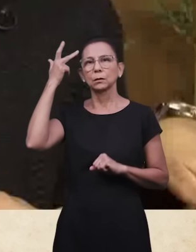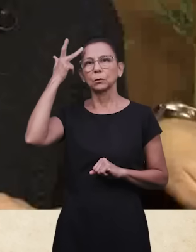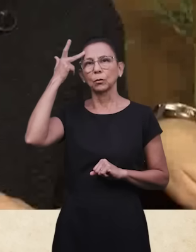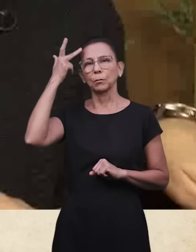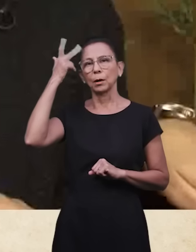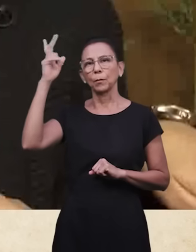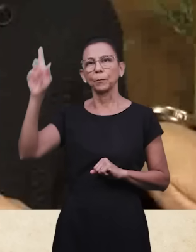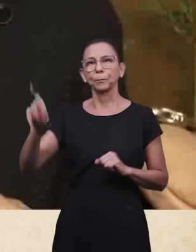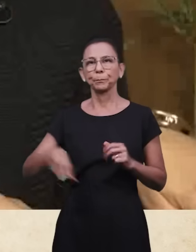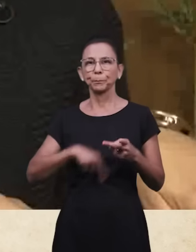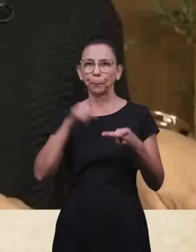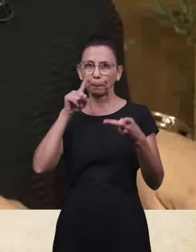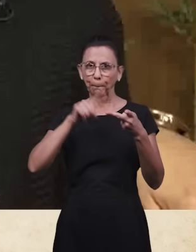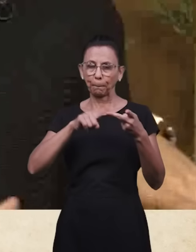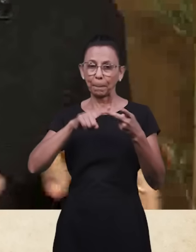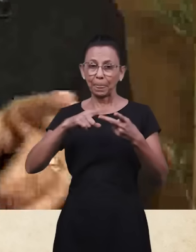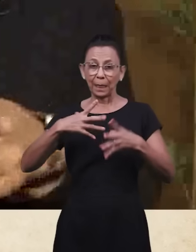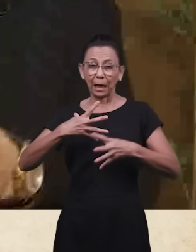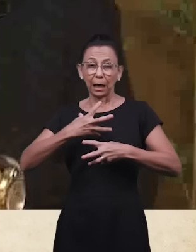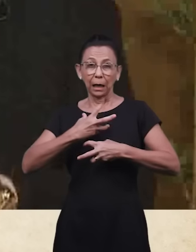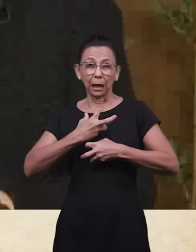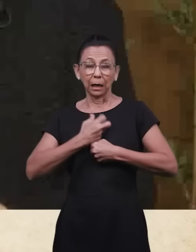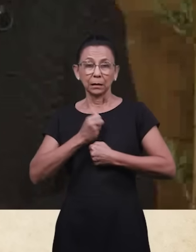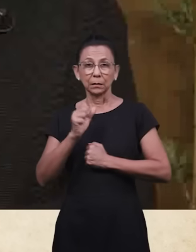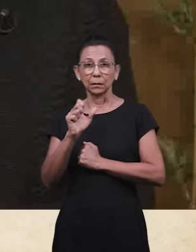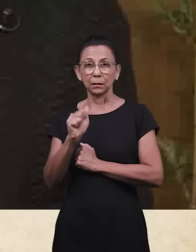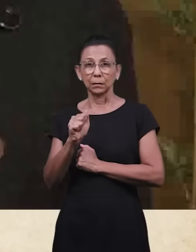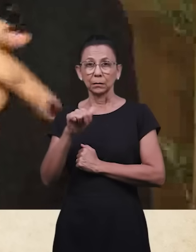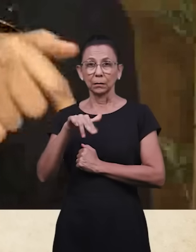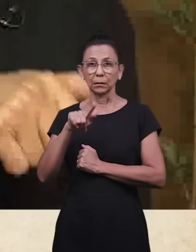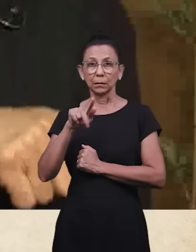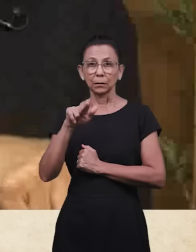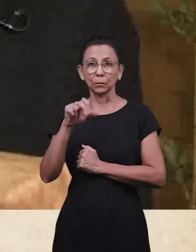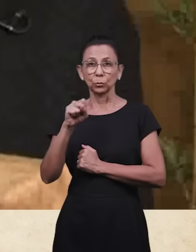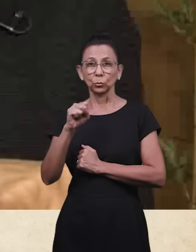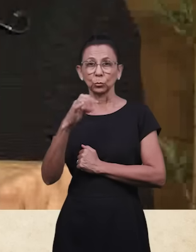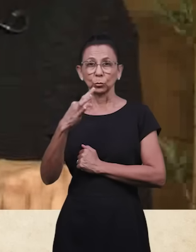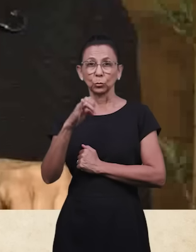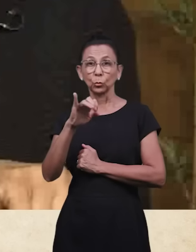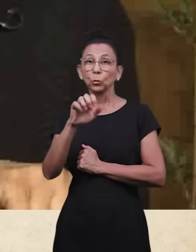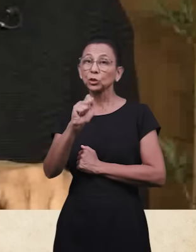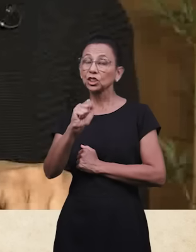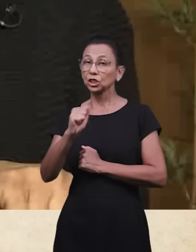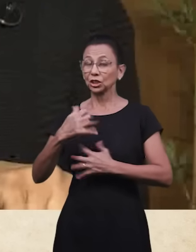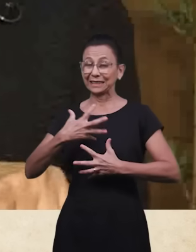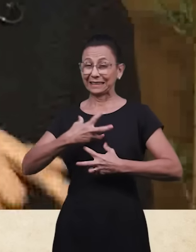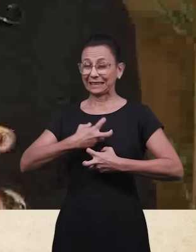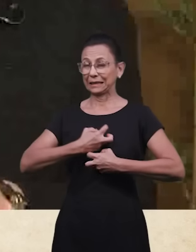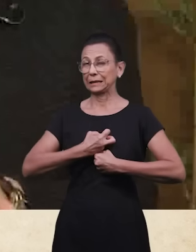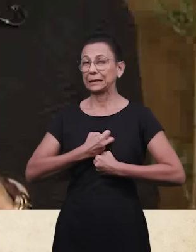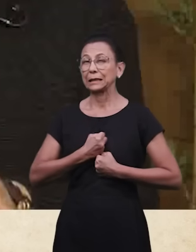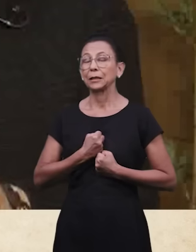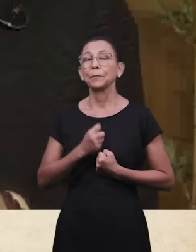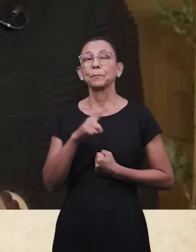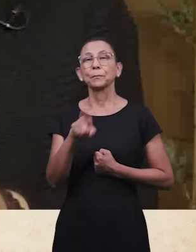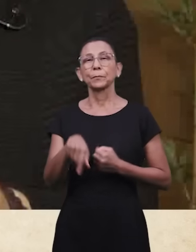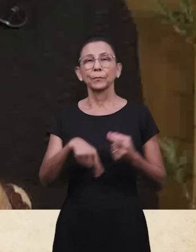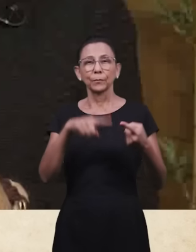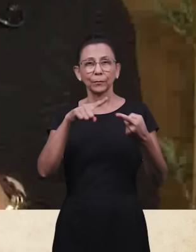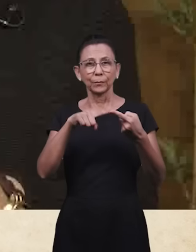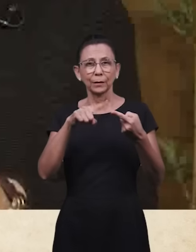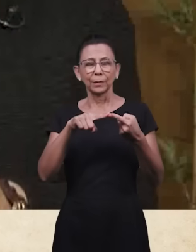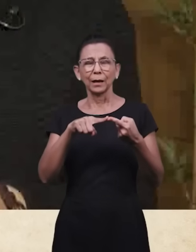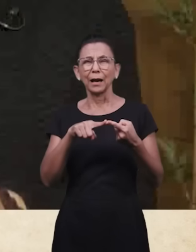patamar anterior. A angústia é diferente da ansiedade, porque a